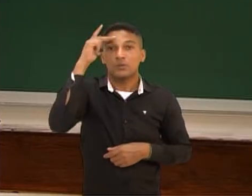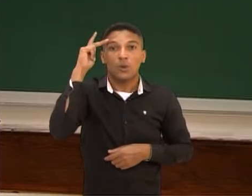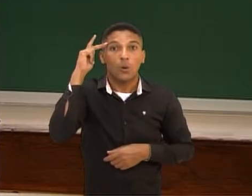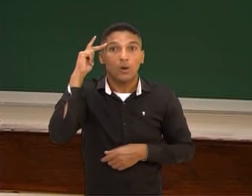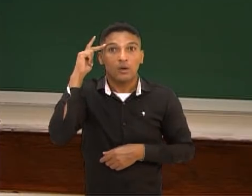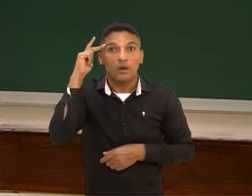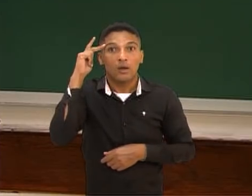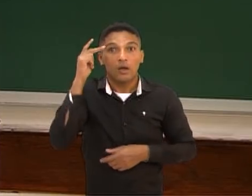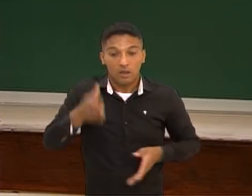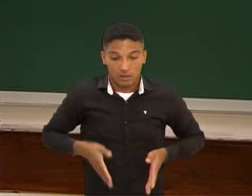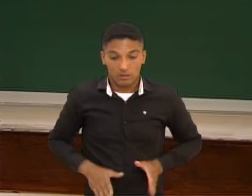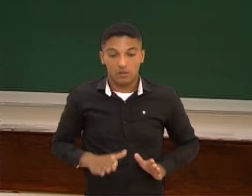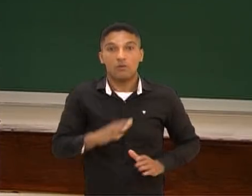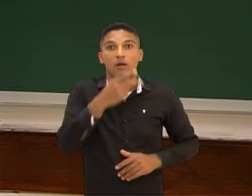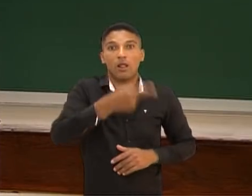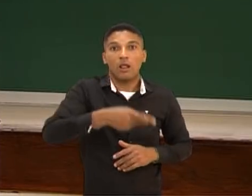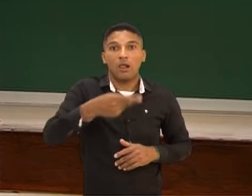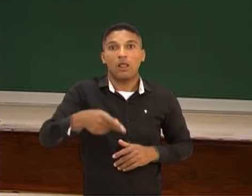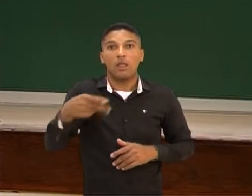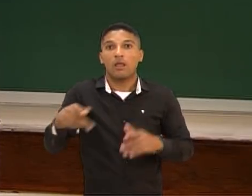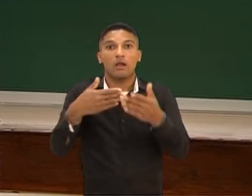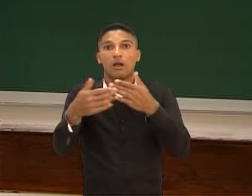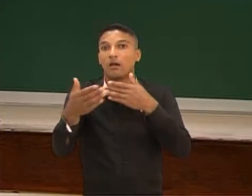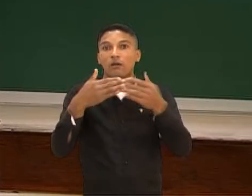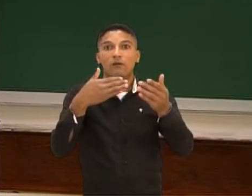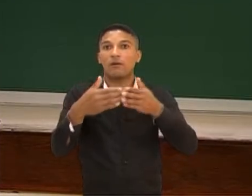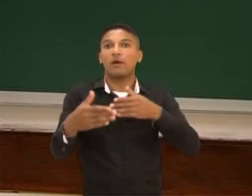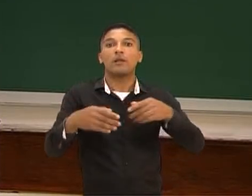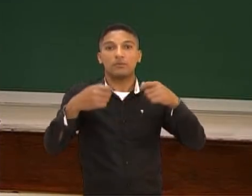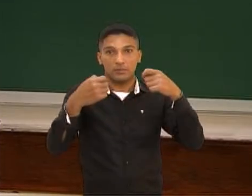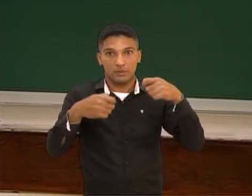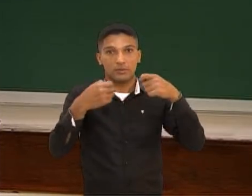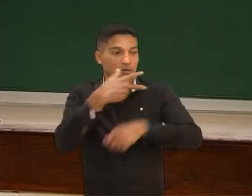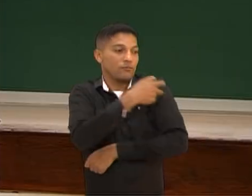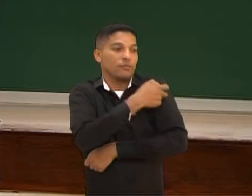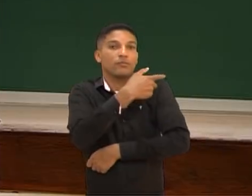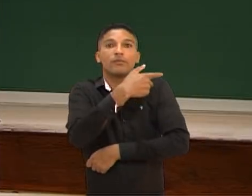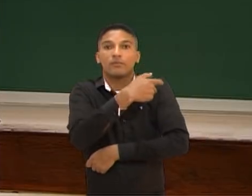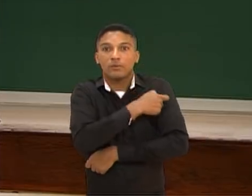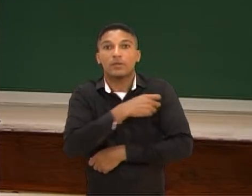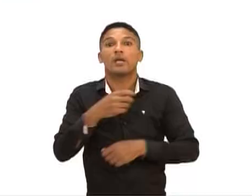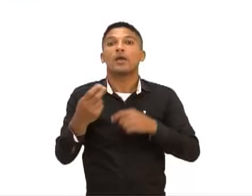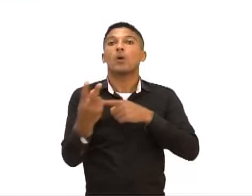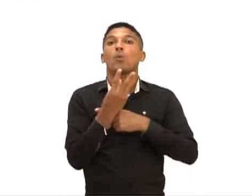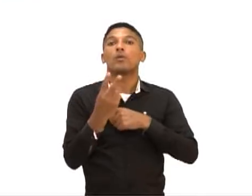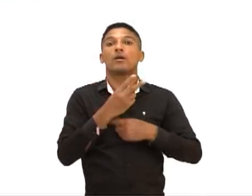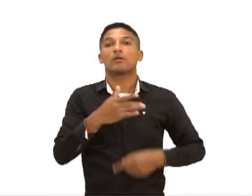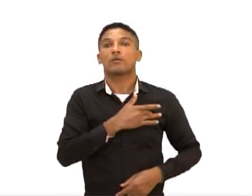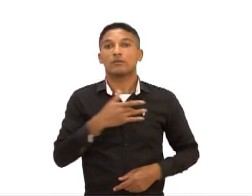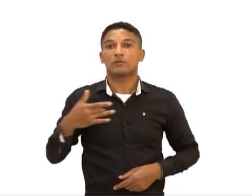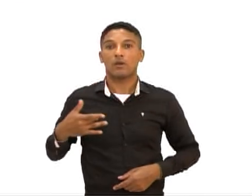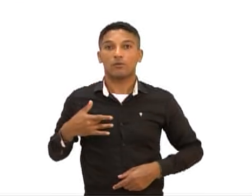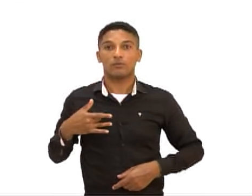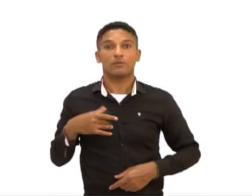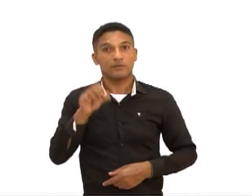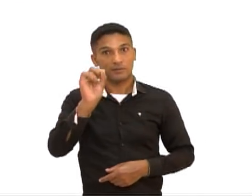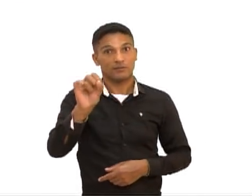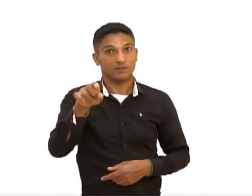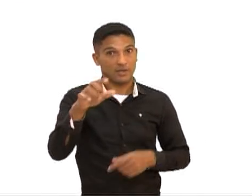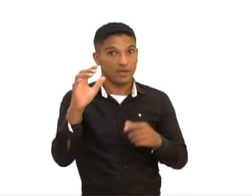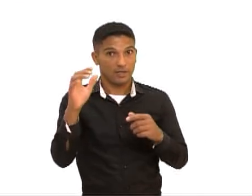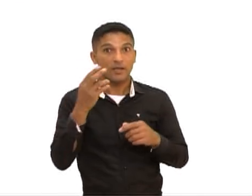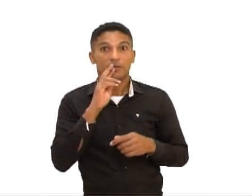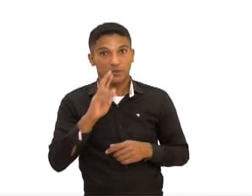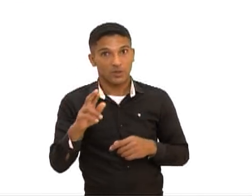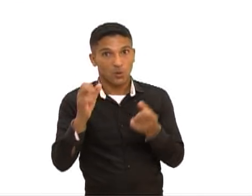nos proteger, nos vacinar, né? Para cuidar da saúde. Muito bem, quem respondeu algo assim, parabéns. Agora, observem a